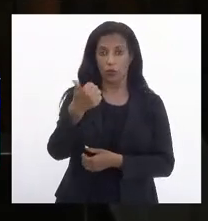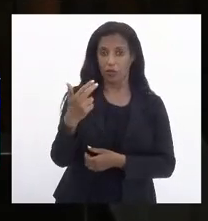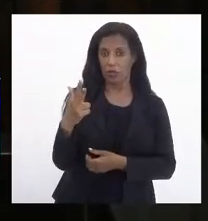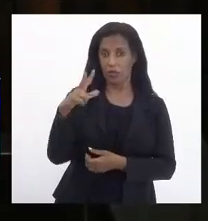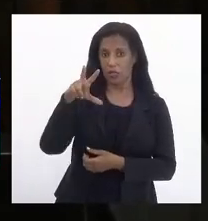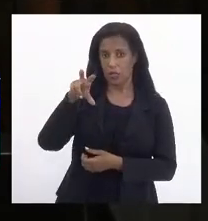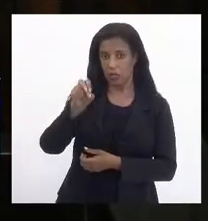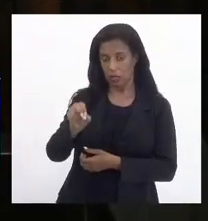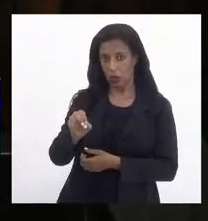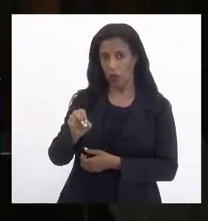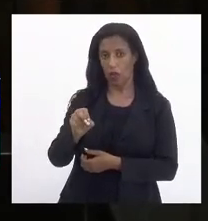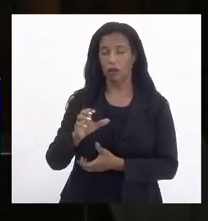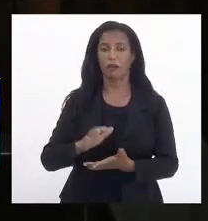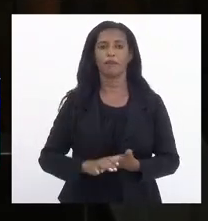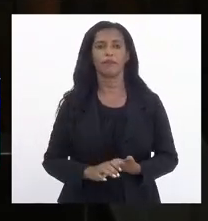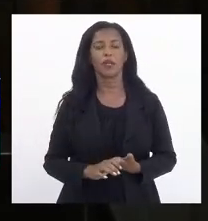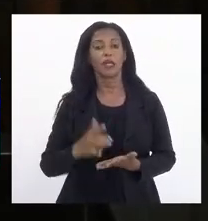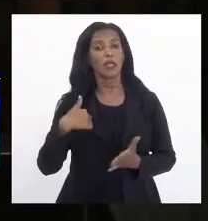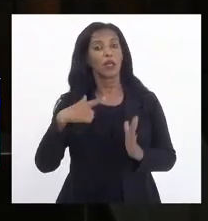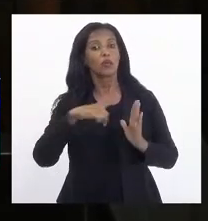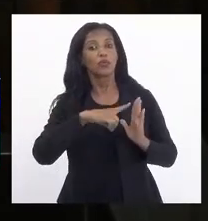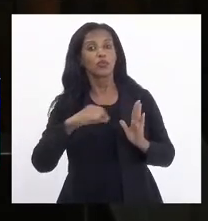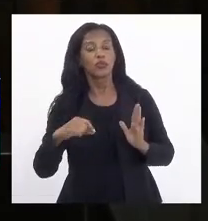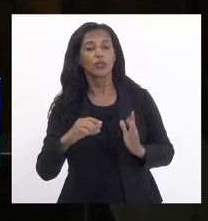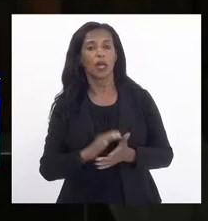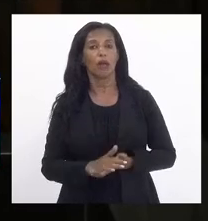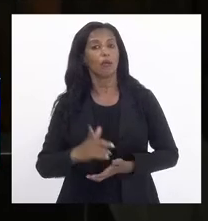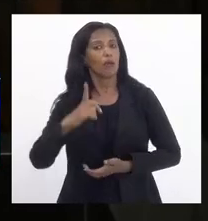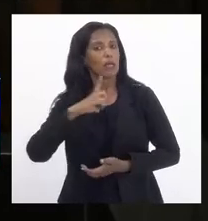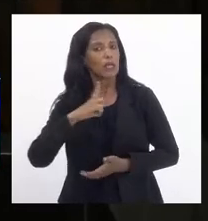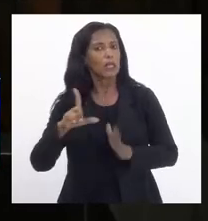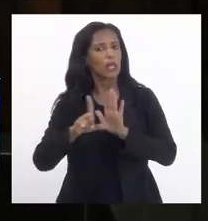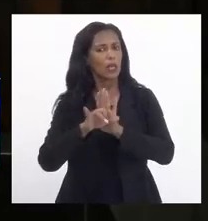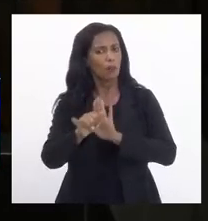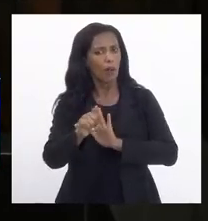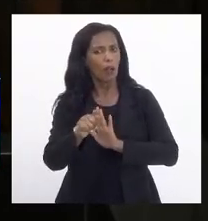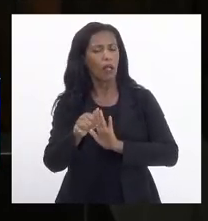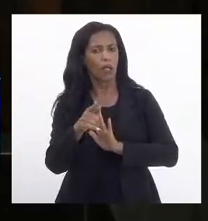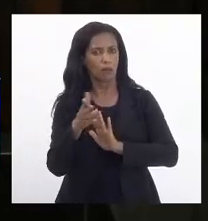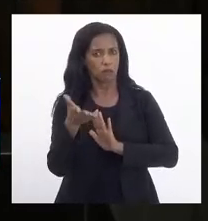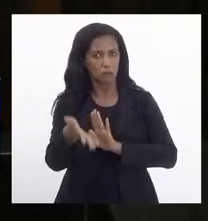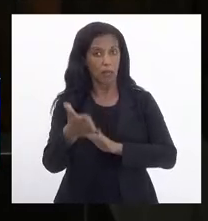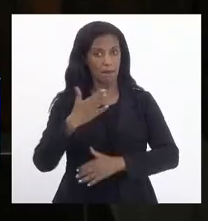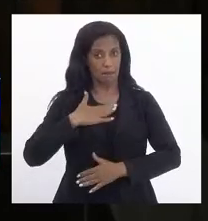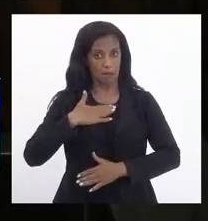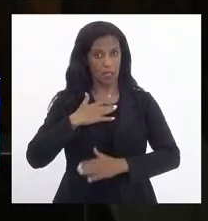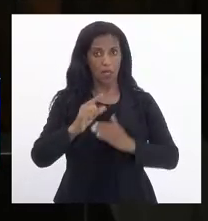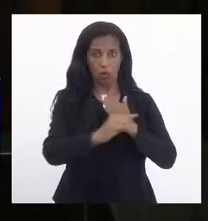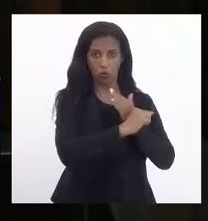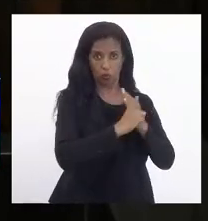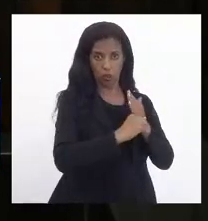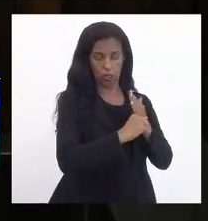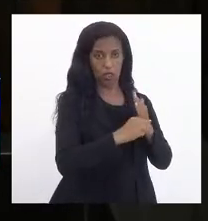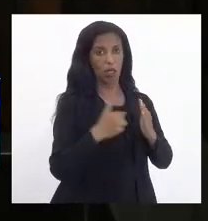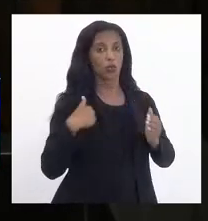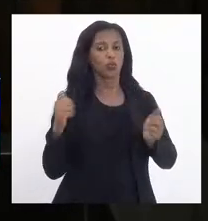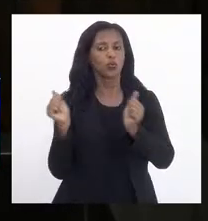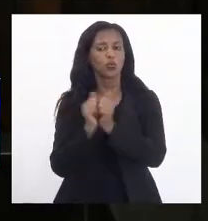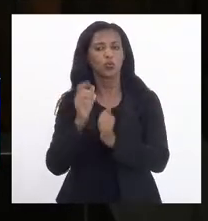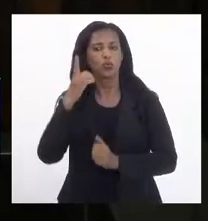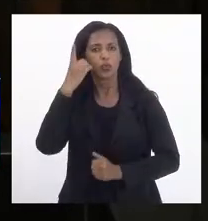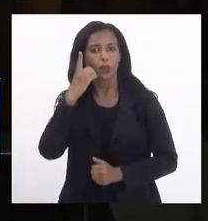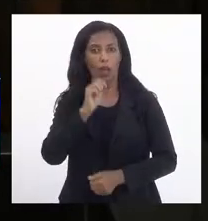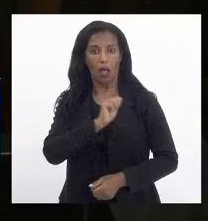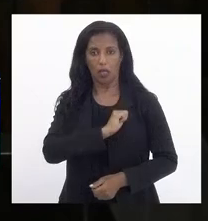professora Amélia Ferreira, e eu destaco que existe uma lei em vigor, uma lei de minha autoria, junto com o deputado